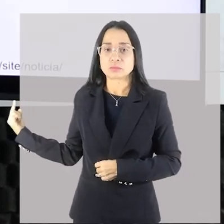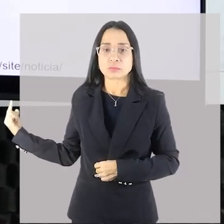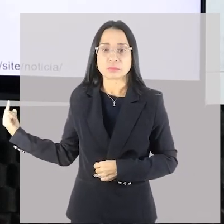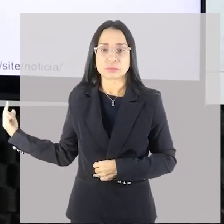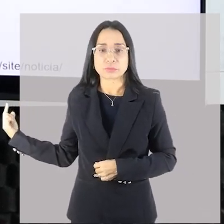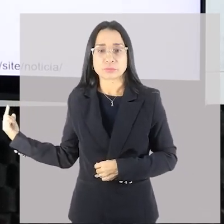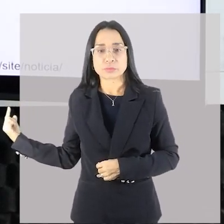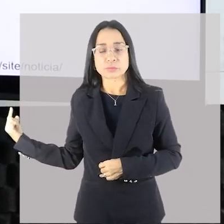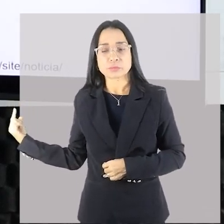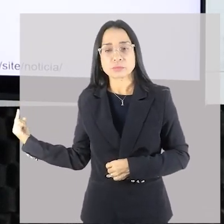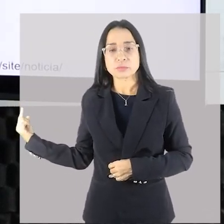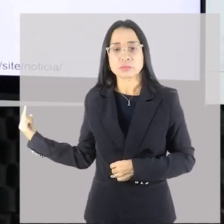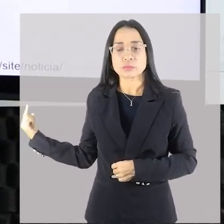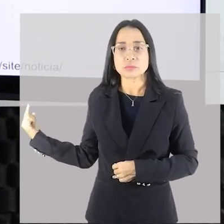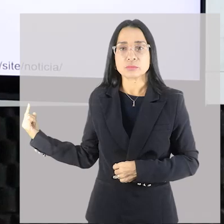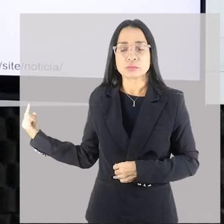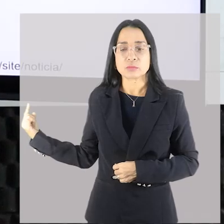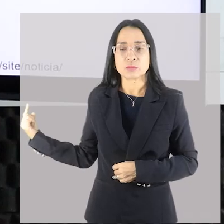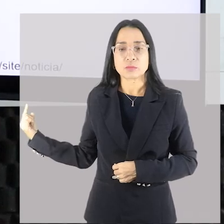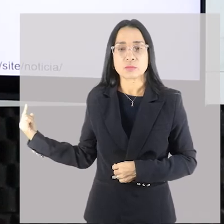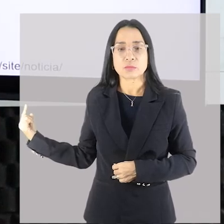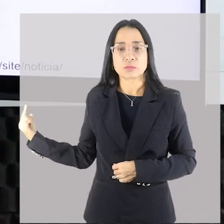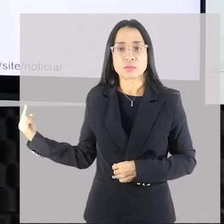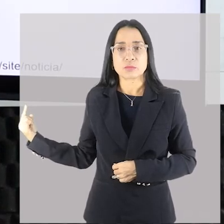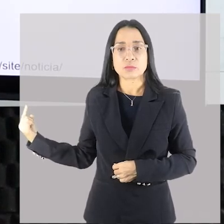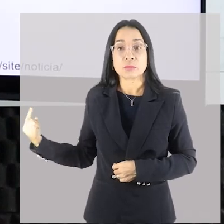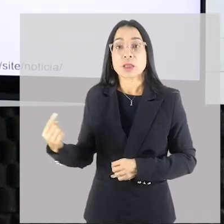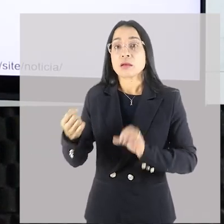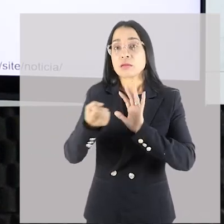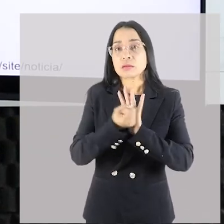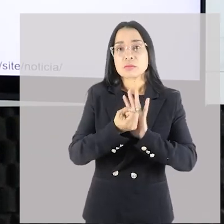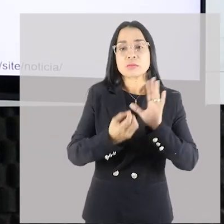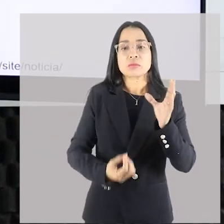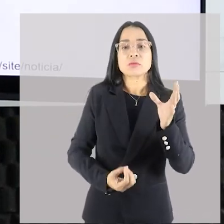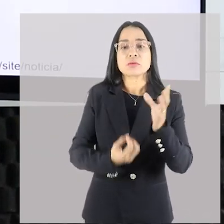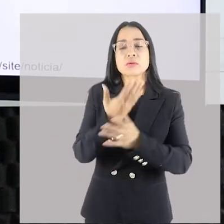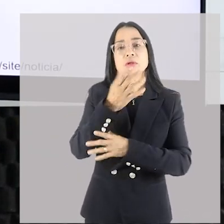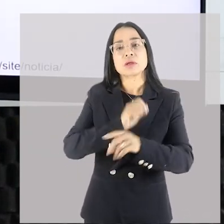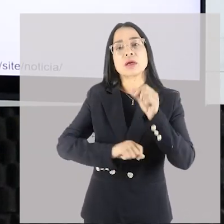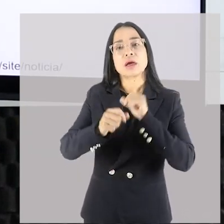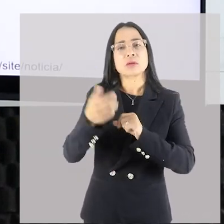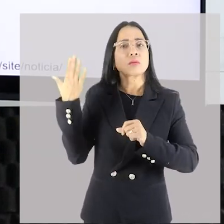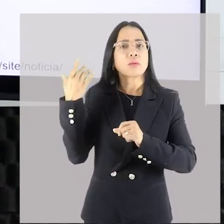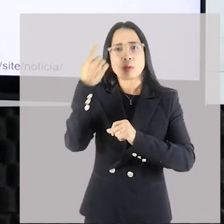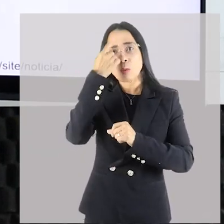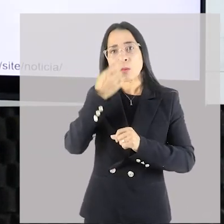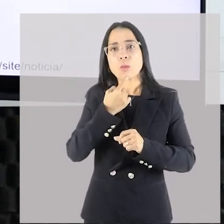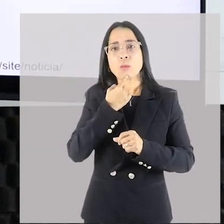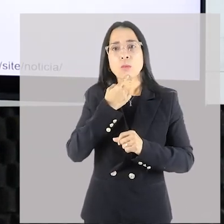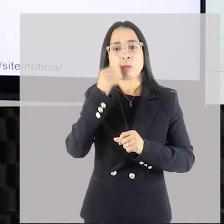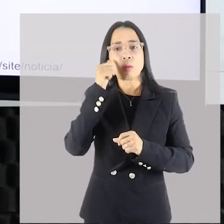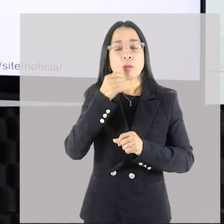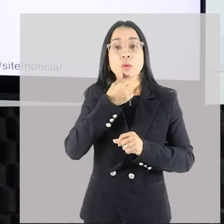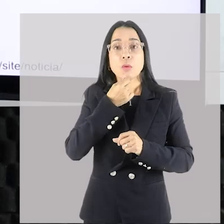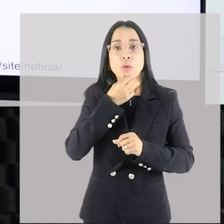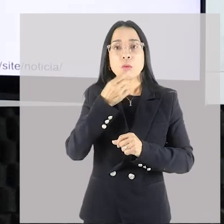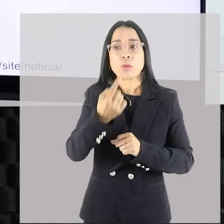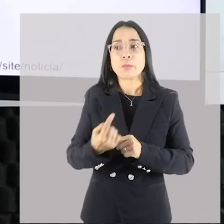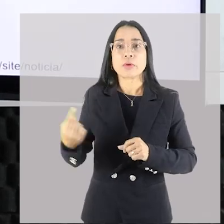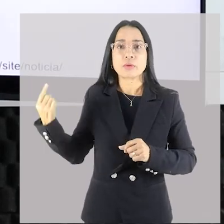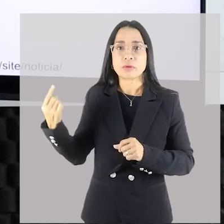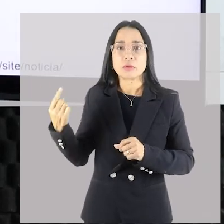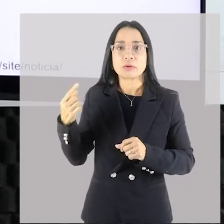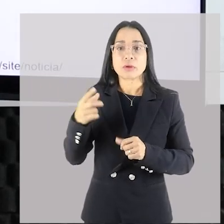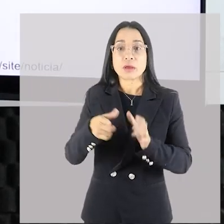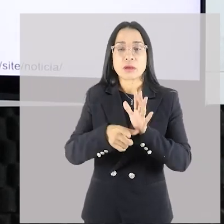um continente. Então esse símbolo ele foi criado pelo Barão de Coubertin, então o homem que